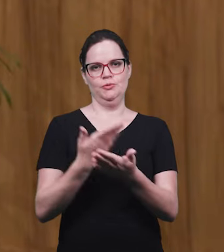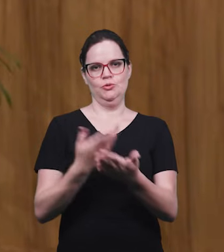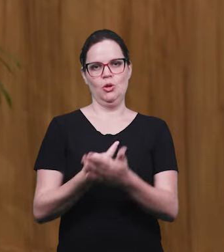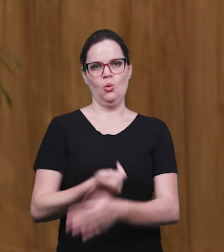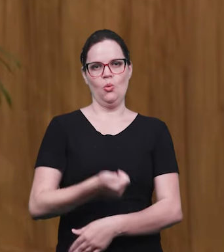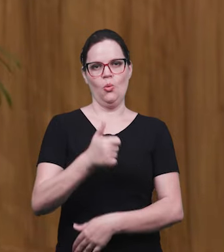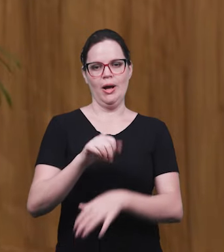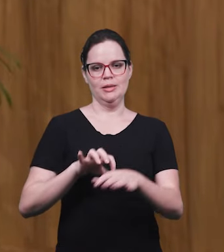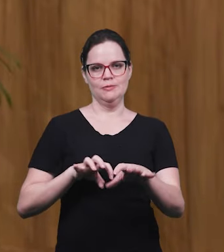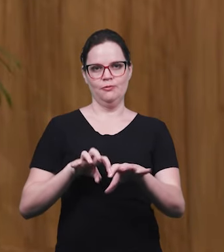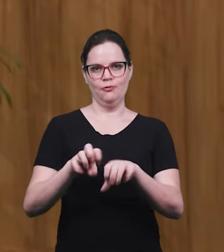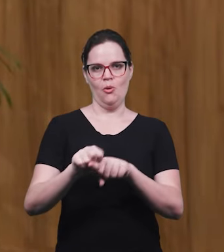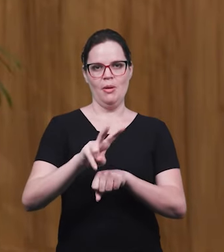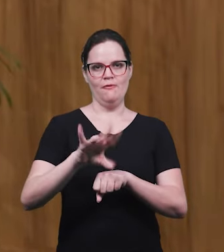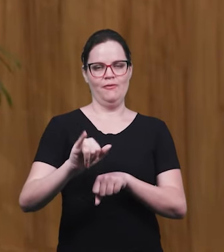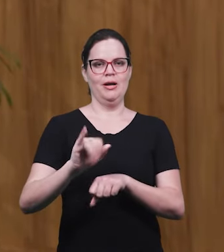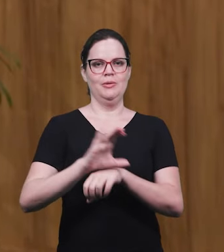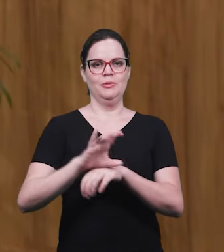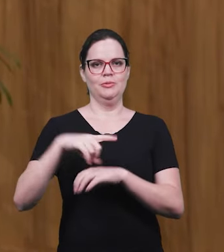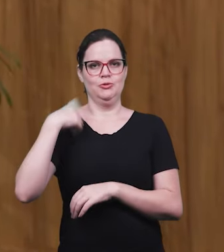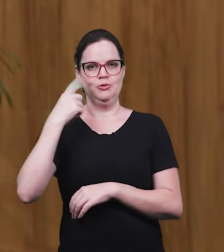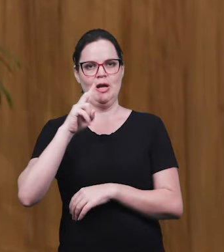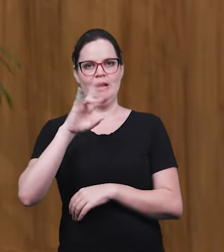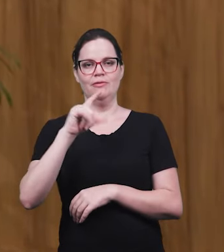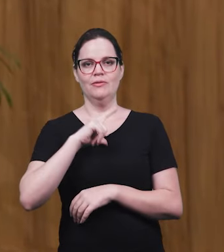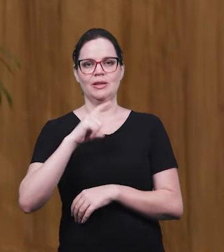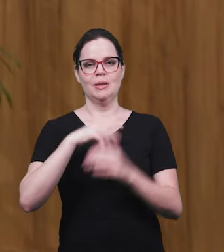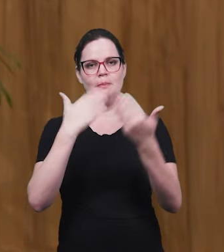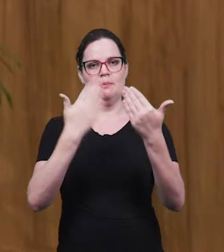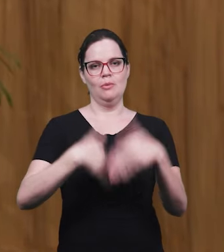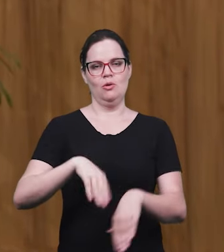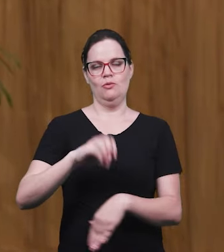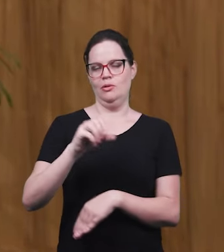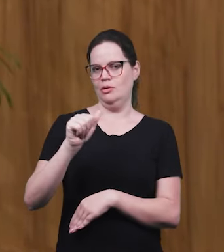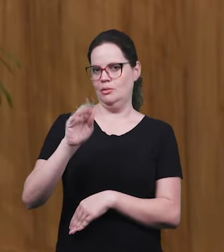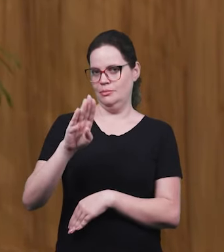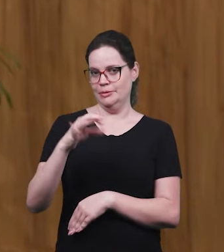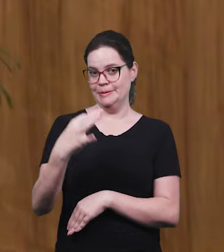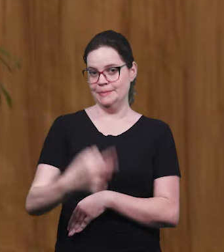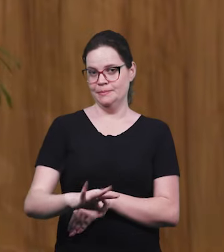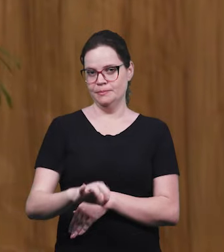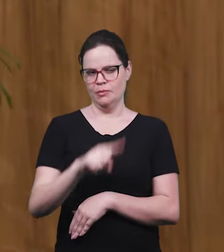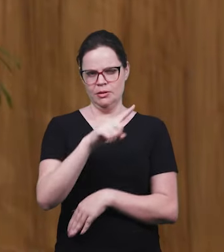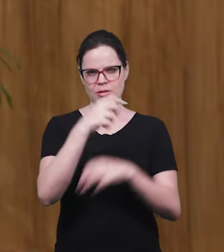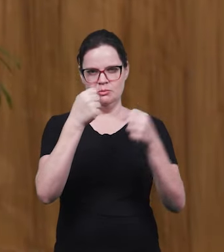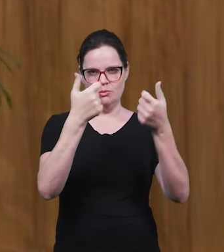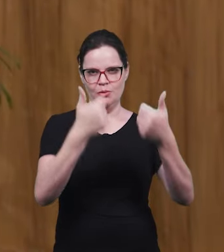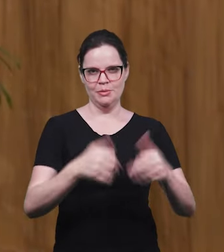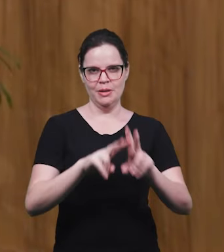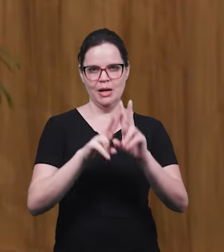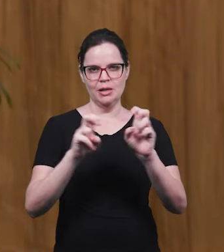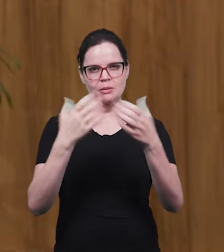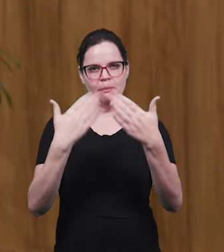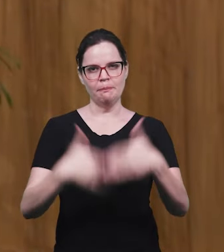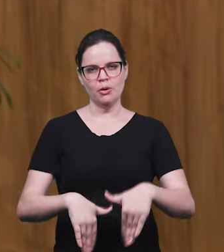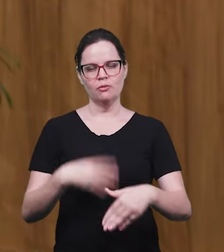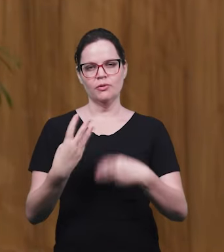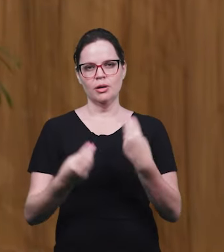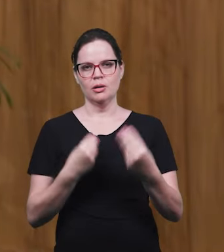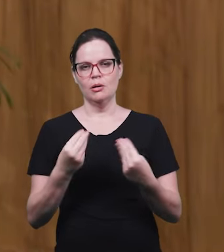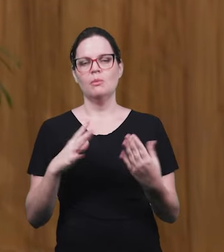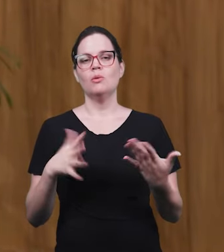formar, ele agora vai ter o exame para ingresso na Ordem dos Advogados do Brasil. Você pode falar um pouquinho acerca desse exame, da